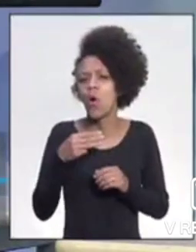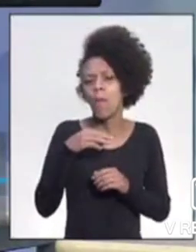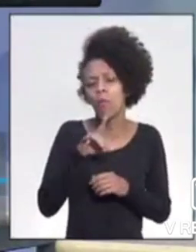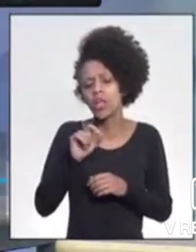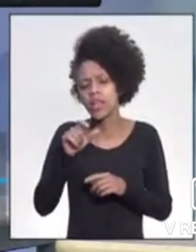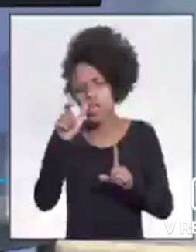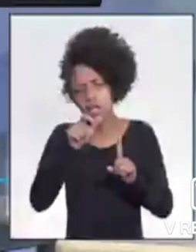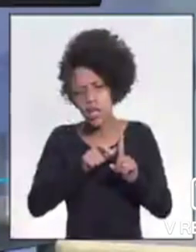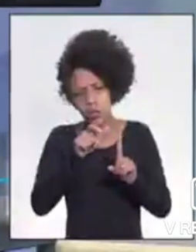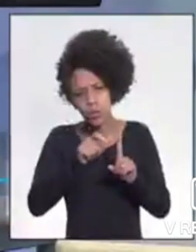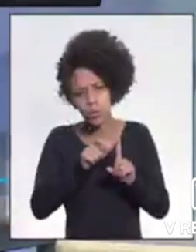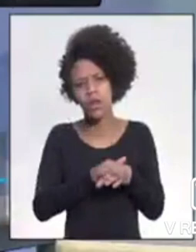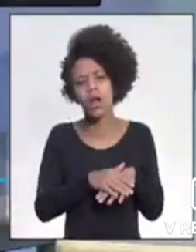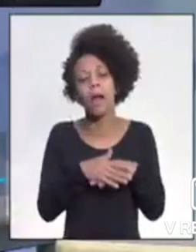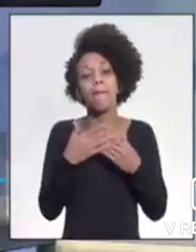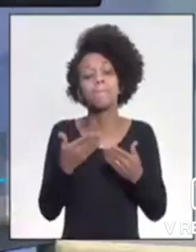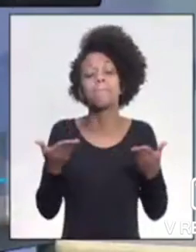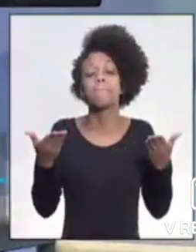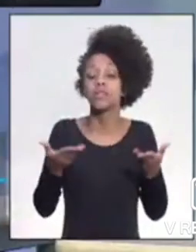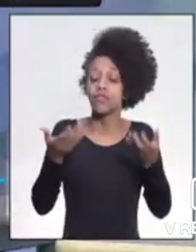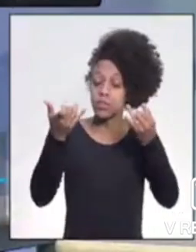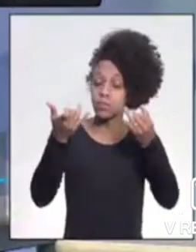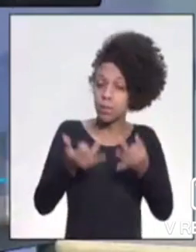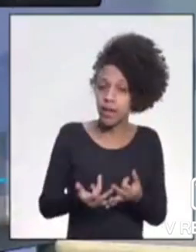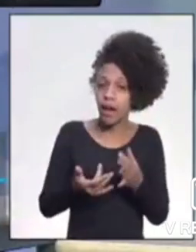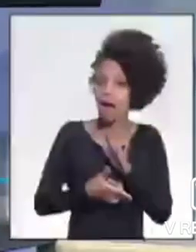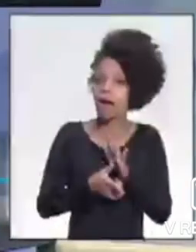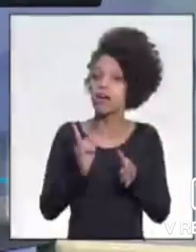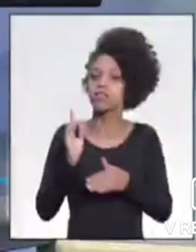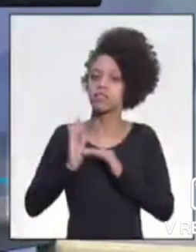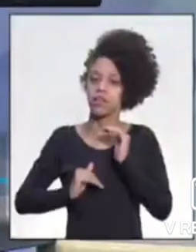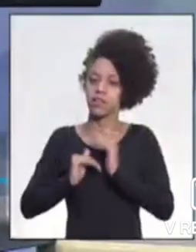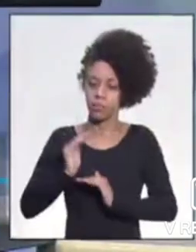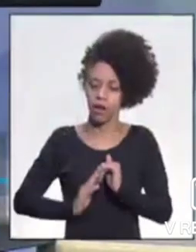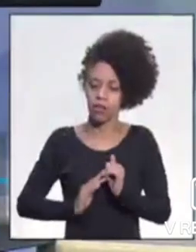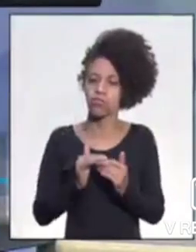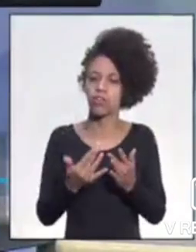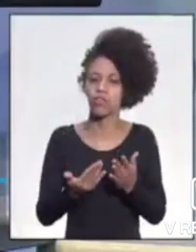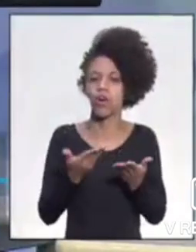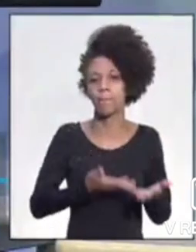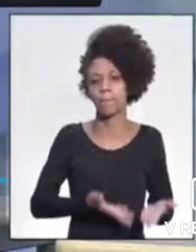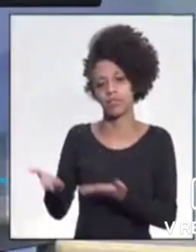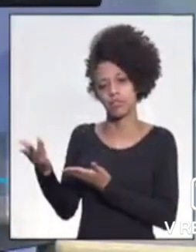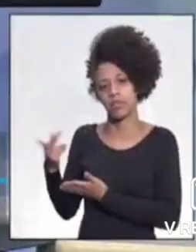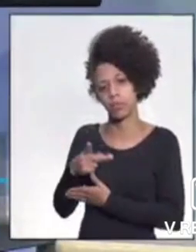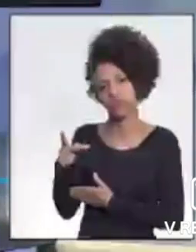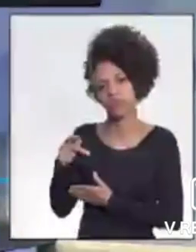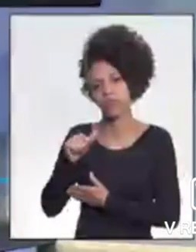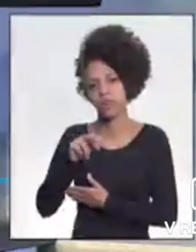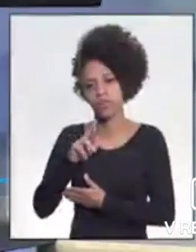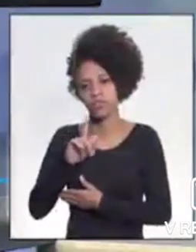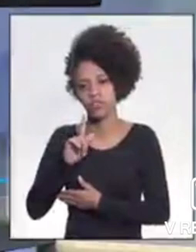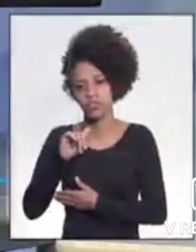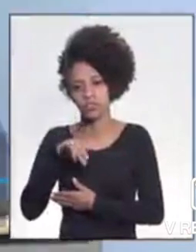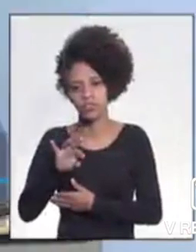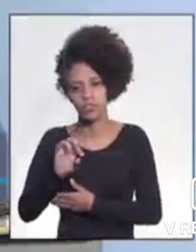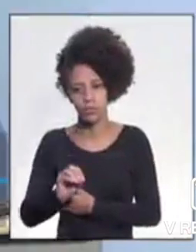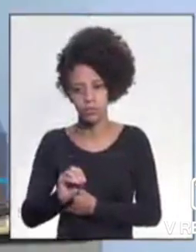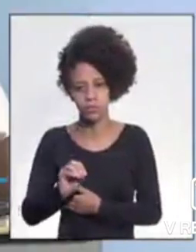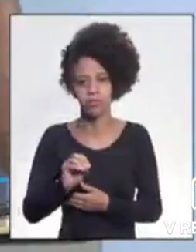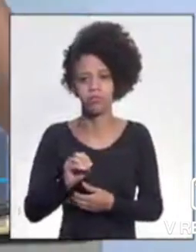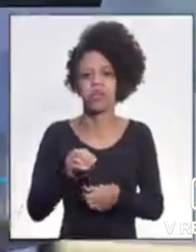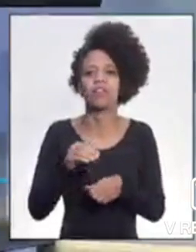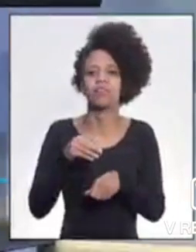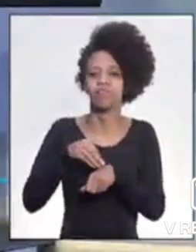Para isso, eu vou falar para vocês, né? Antes de falar das habilidades, né? Eu vou apresentar o professor argentino que está conosco, que vai trabalhar no chat